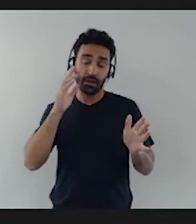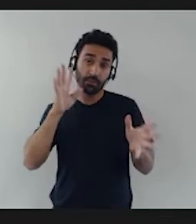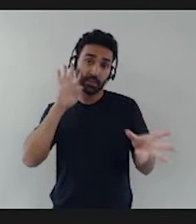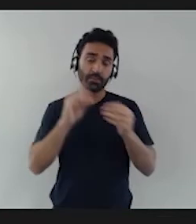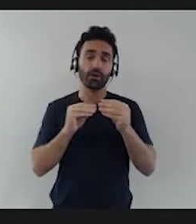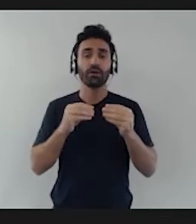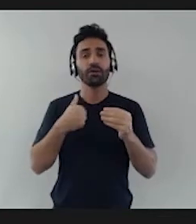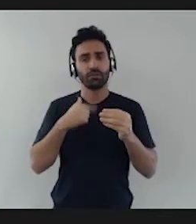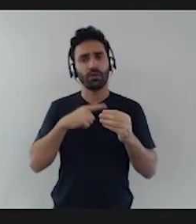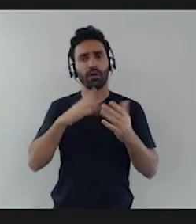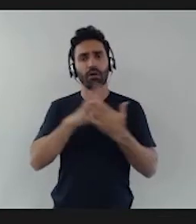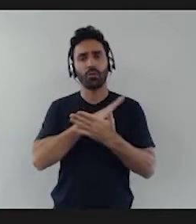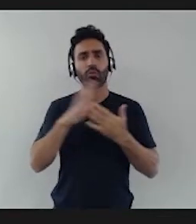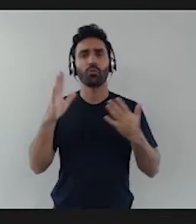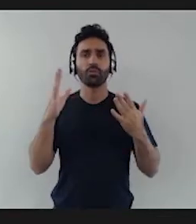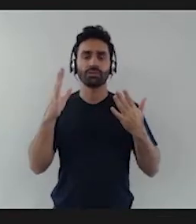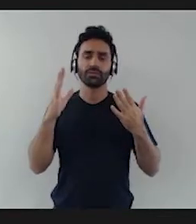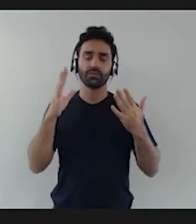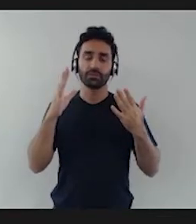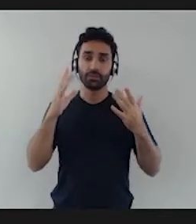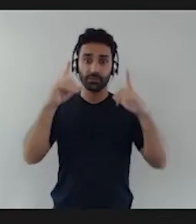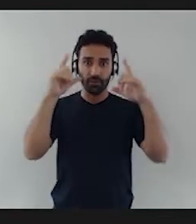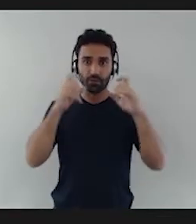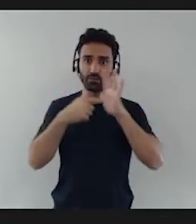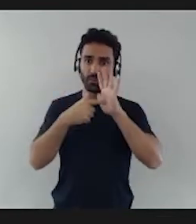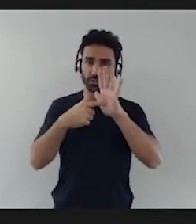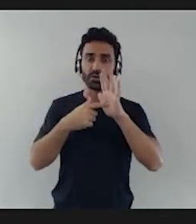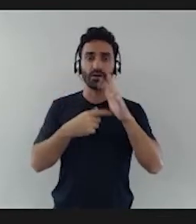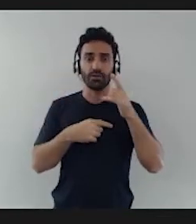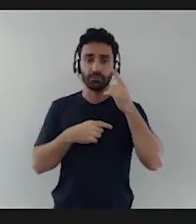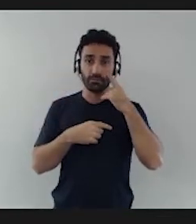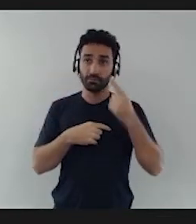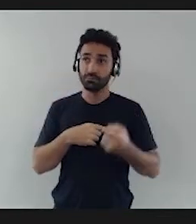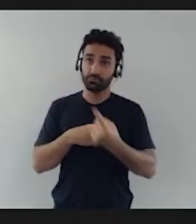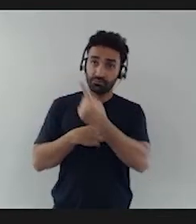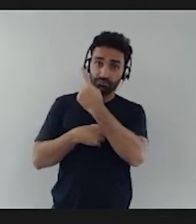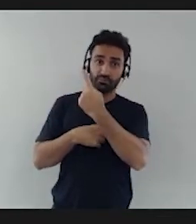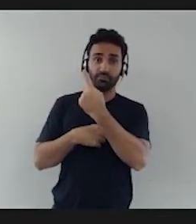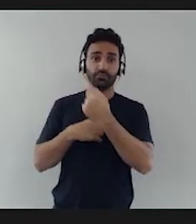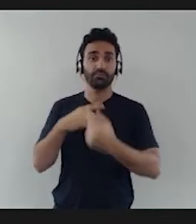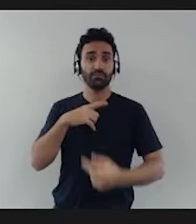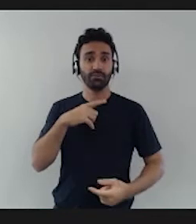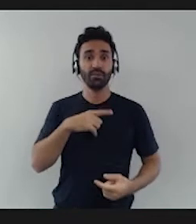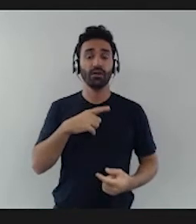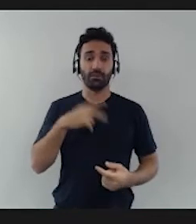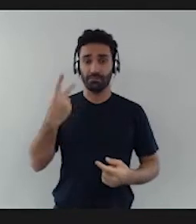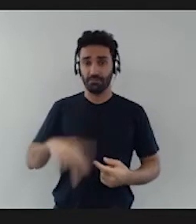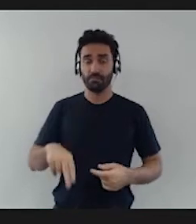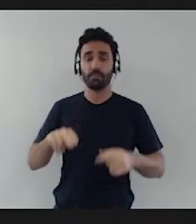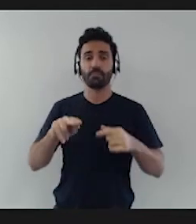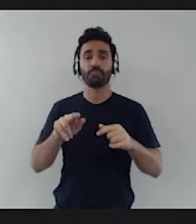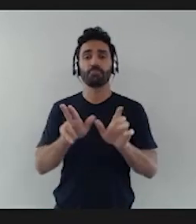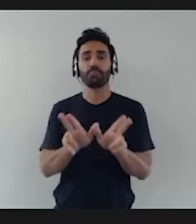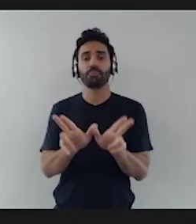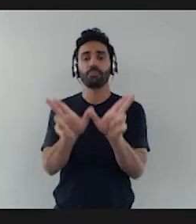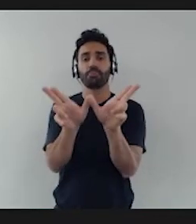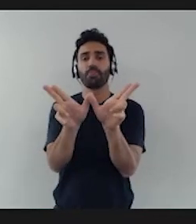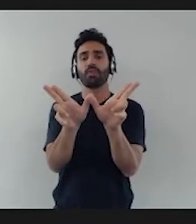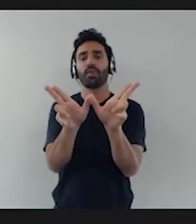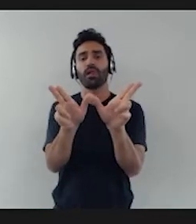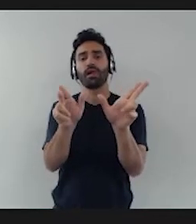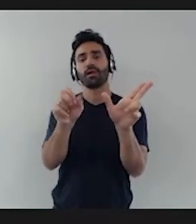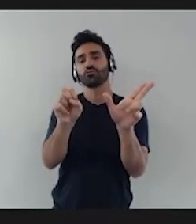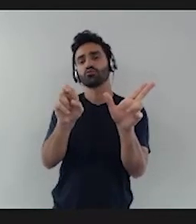aí. Nas pontas, no alto, eu tenho a Asa Sul em Brasília. Abaixo, eu